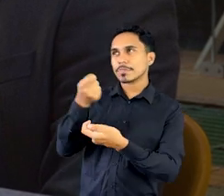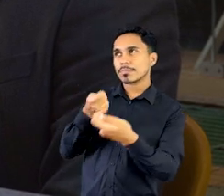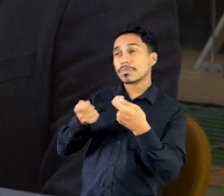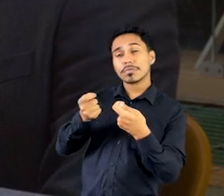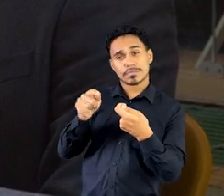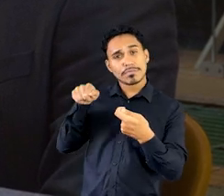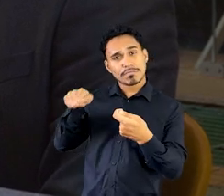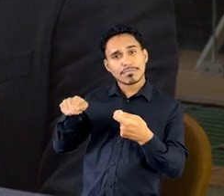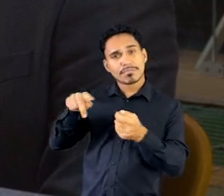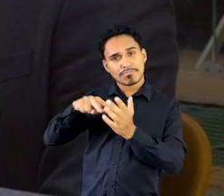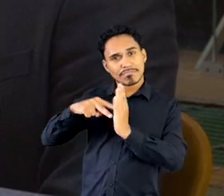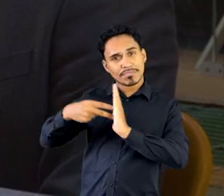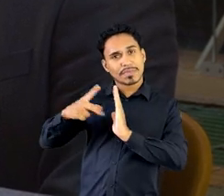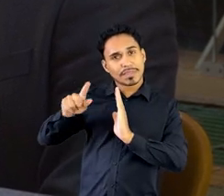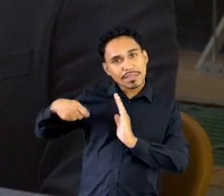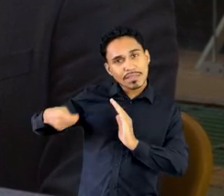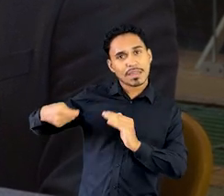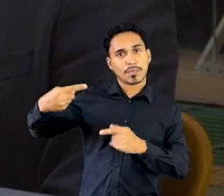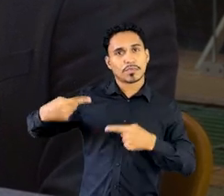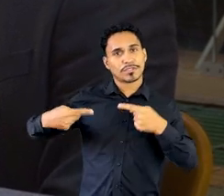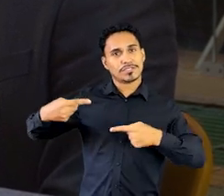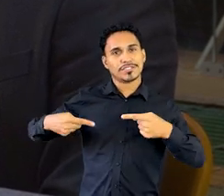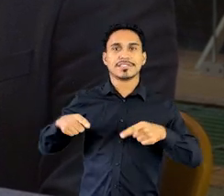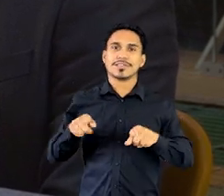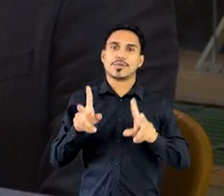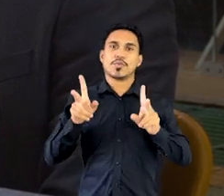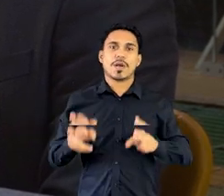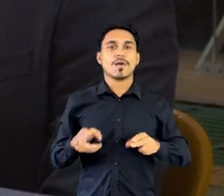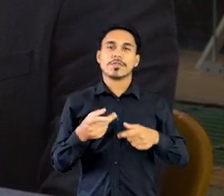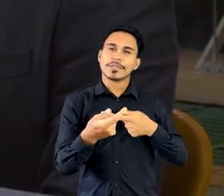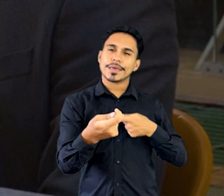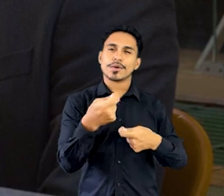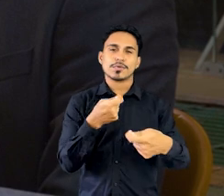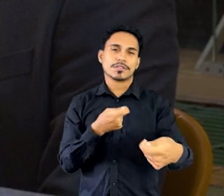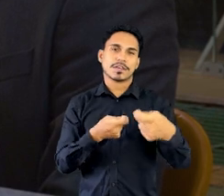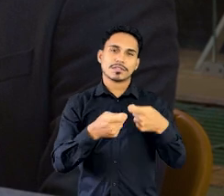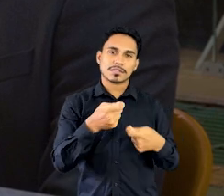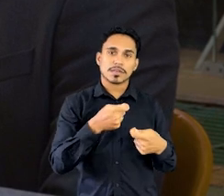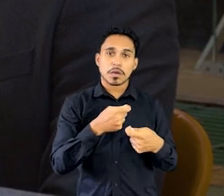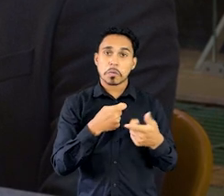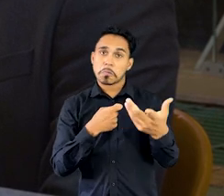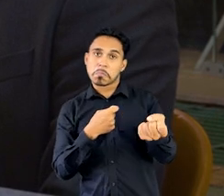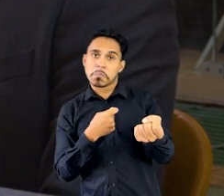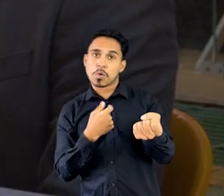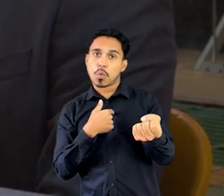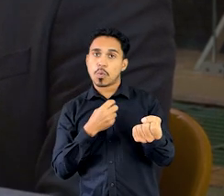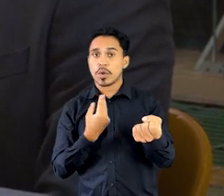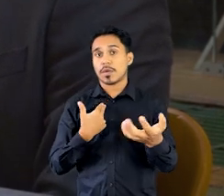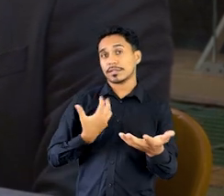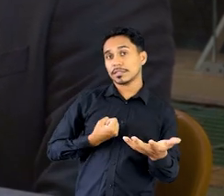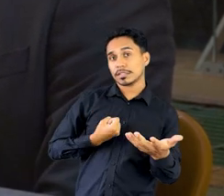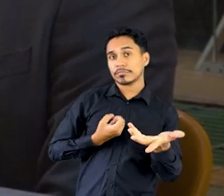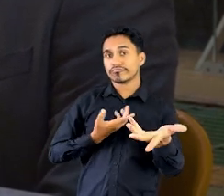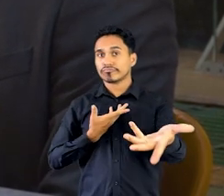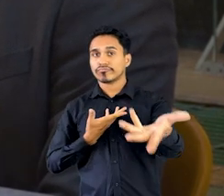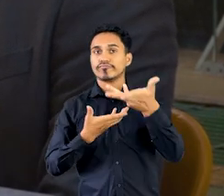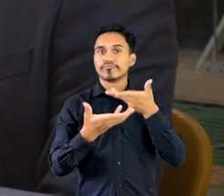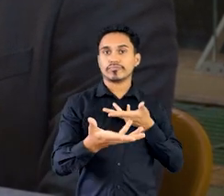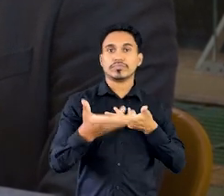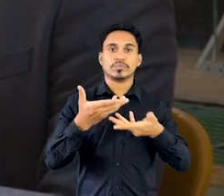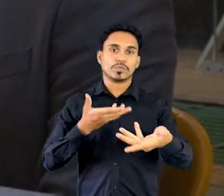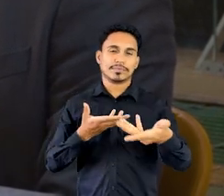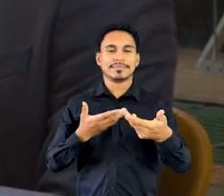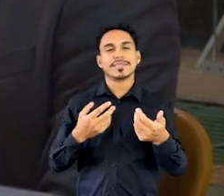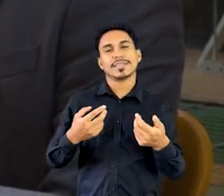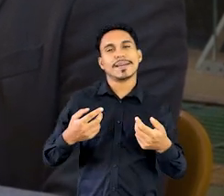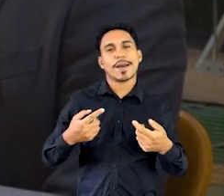assim aí o pai e a mãe negocia a política é uma arte de negociação também né de quem vai cer Em algum momento para poder